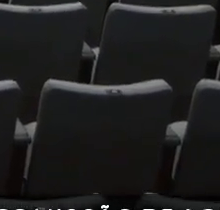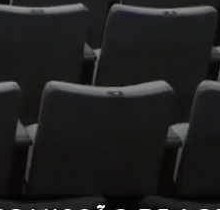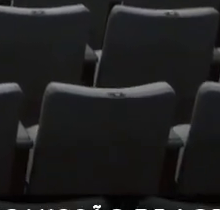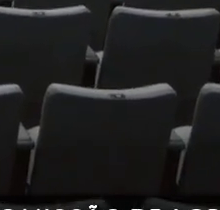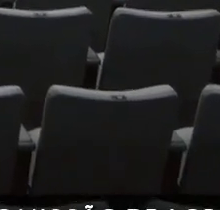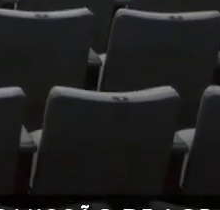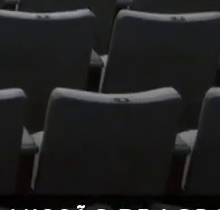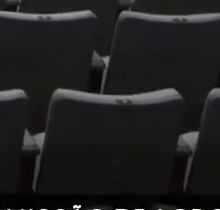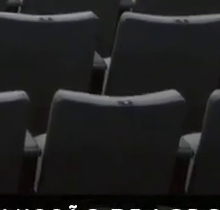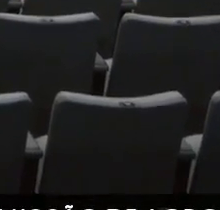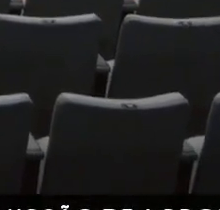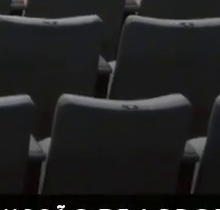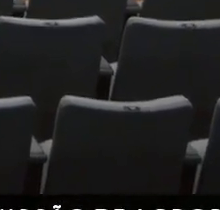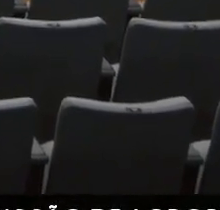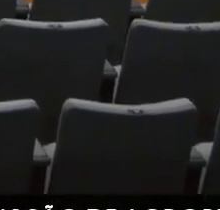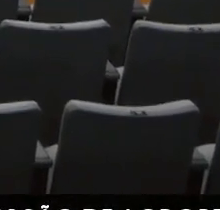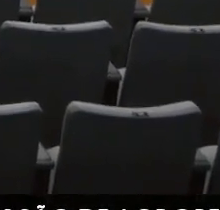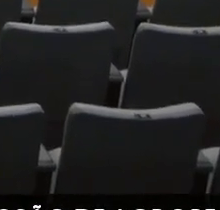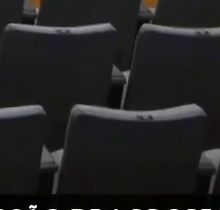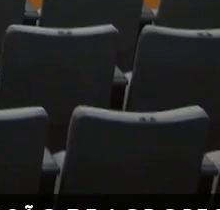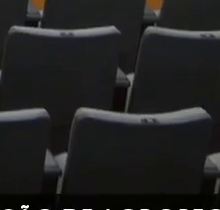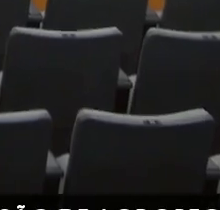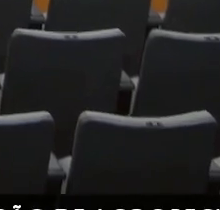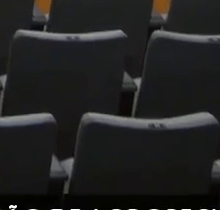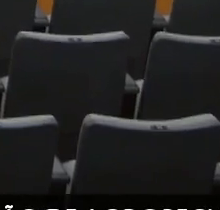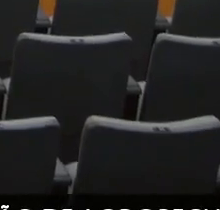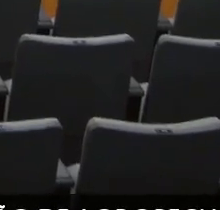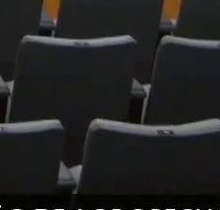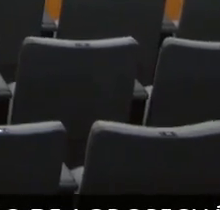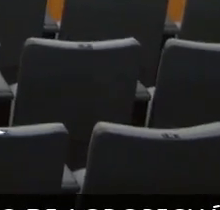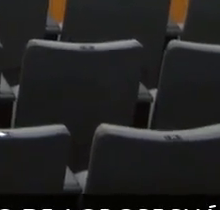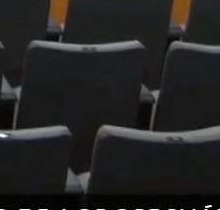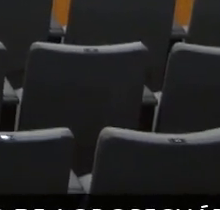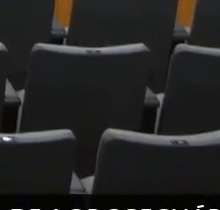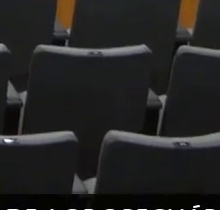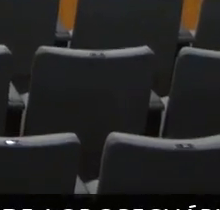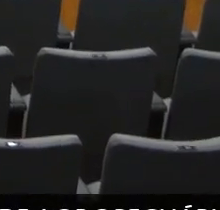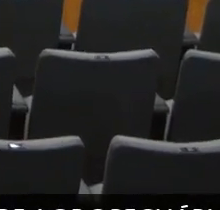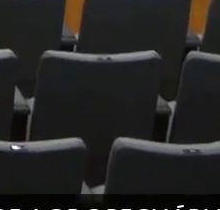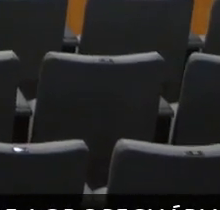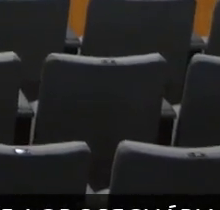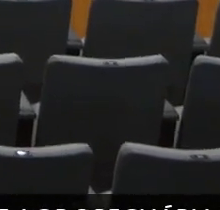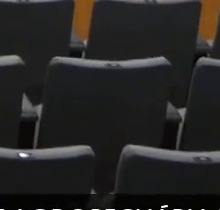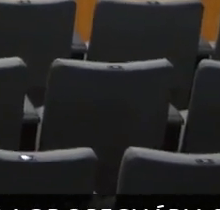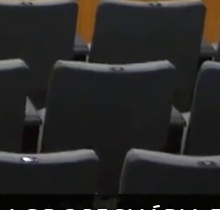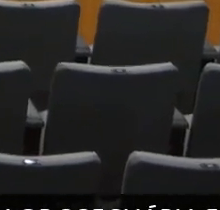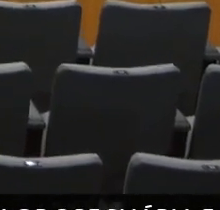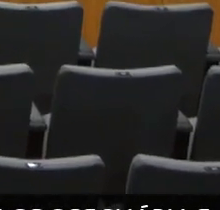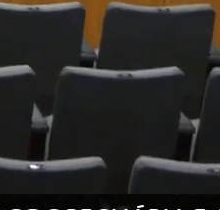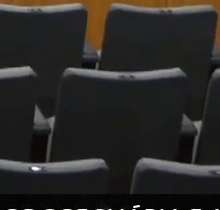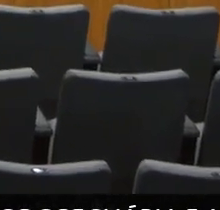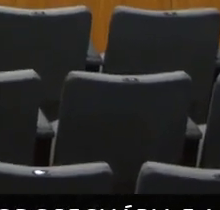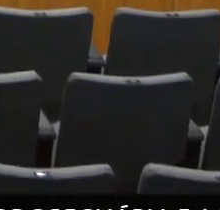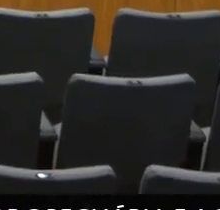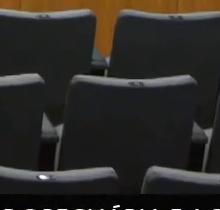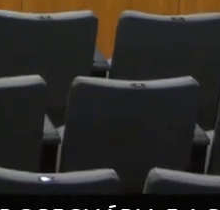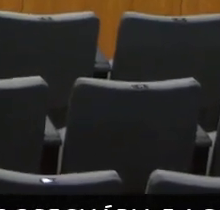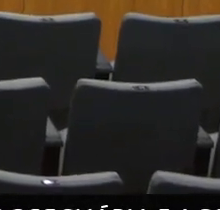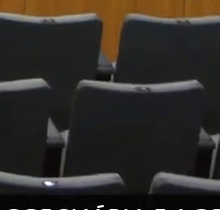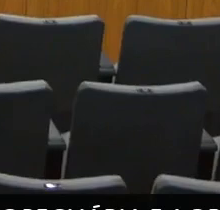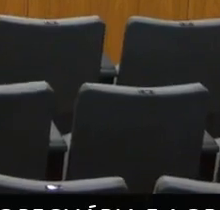presença dos deputados Inácio Franco deputada Beatriz Cerqueira e é